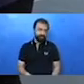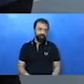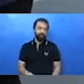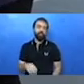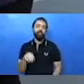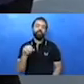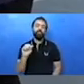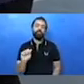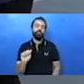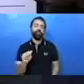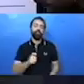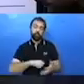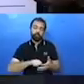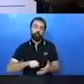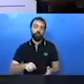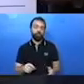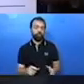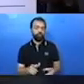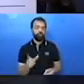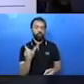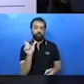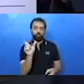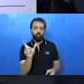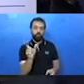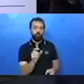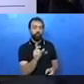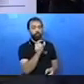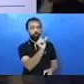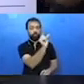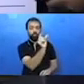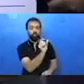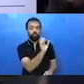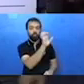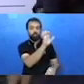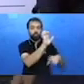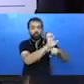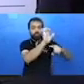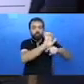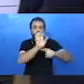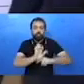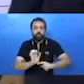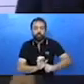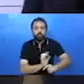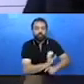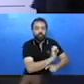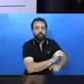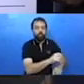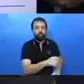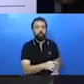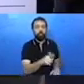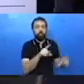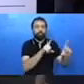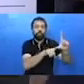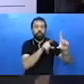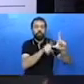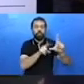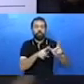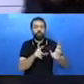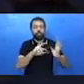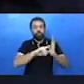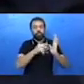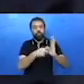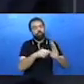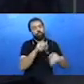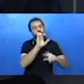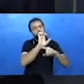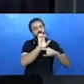Letra A. Escreva dentro de cada estado a sigla que corresponde ao seu nome. Lembram?